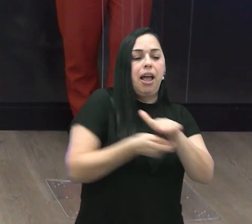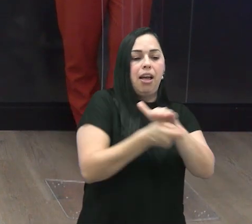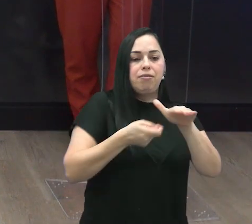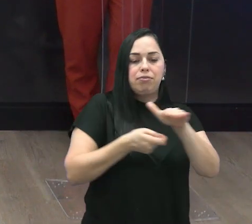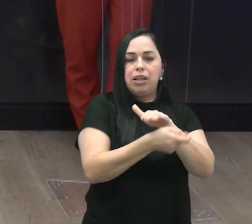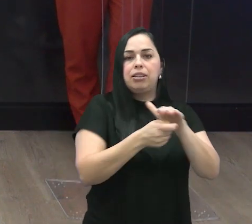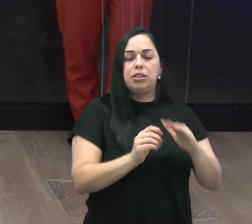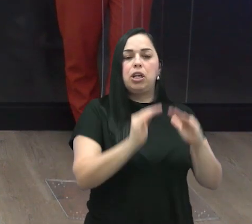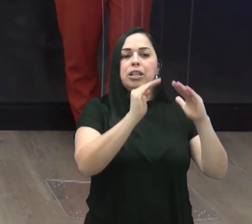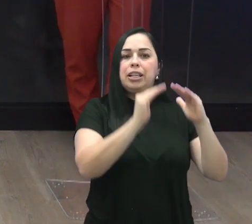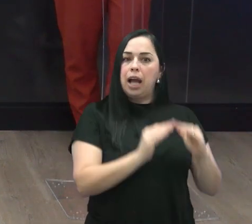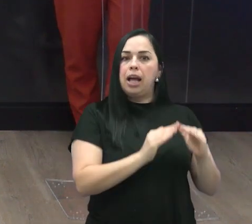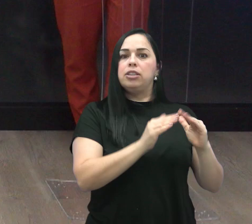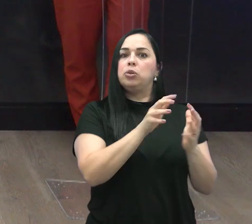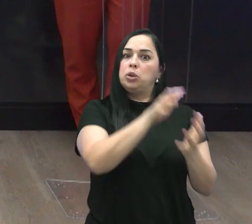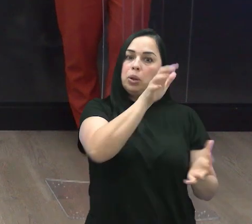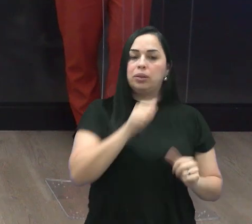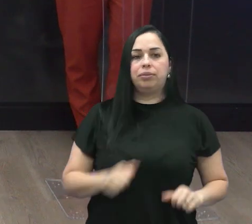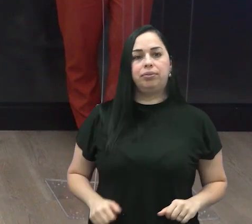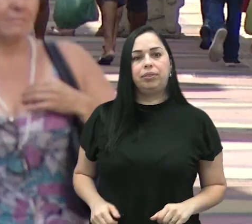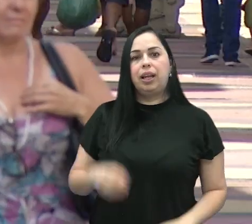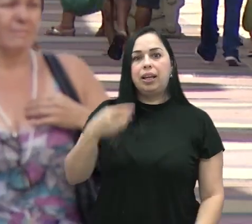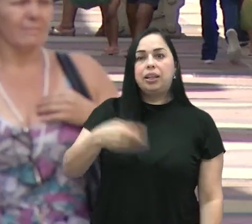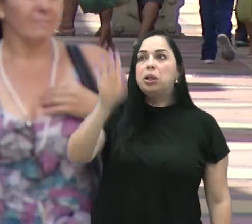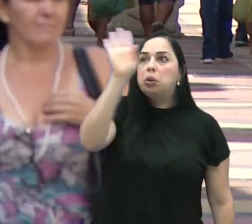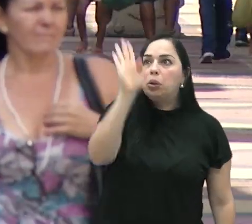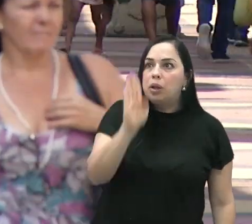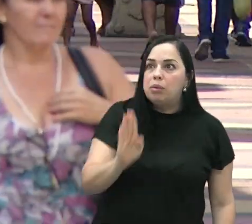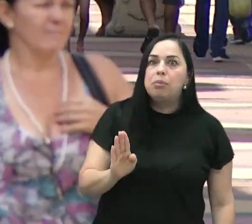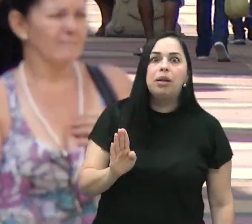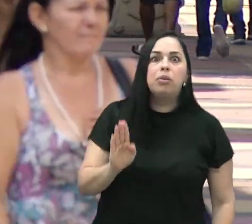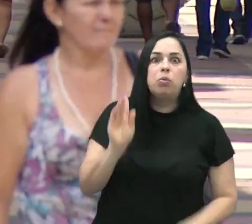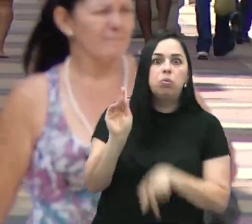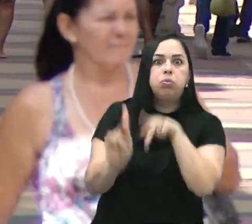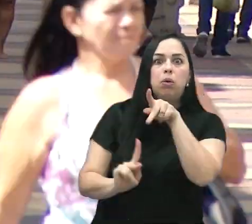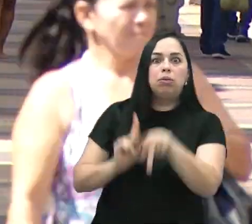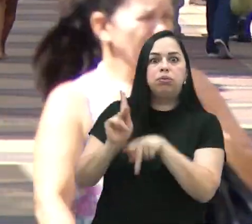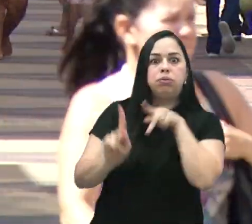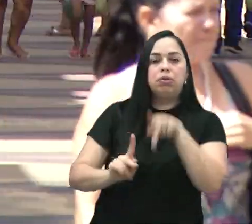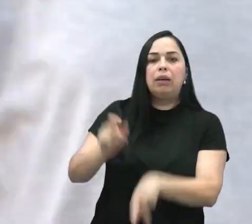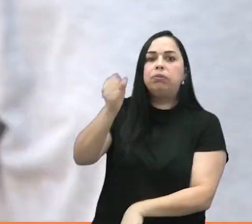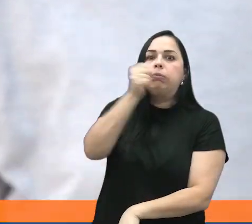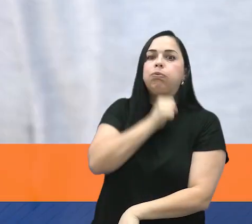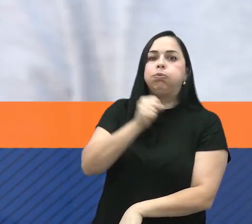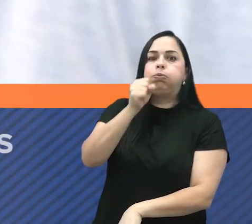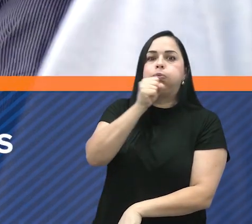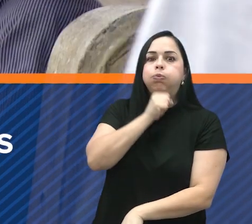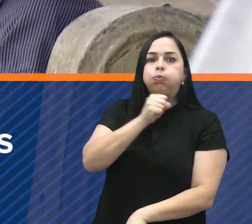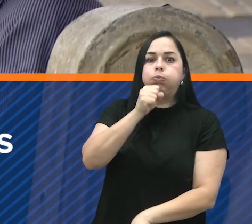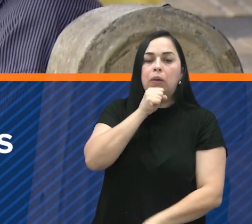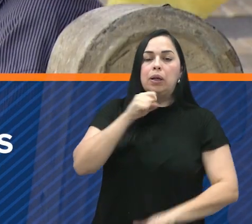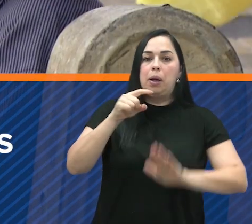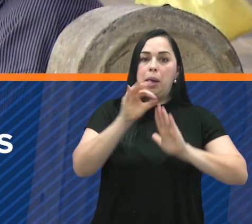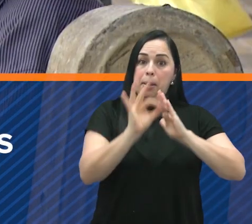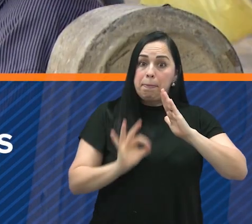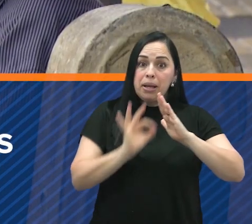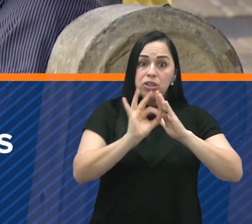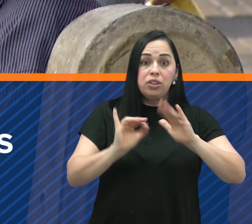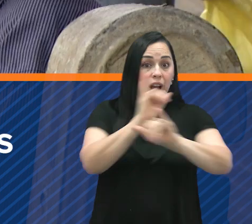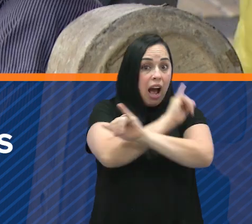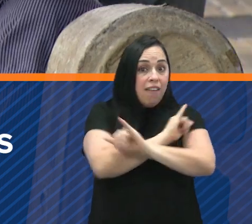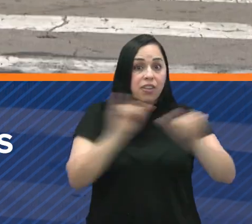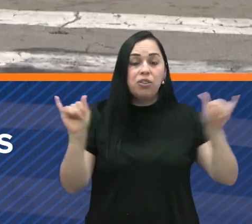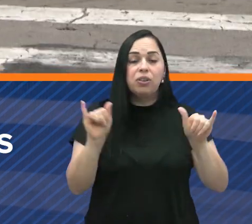em instituições de longa permanência. O Brasil está envelhecendo. Segundo o IBGE, o número